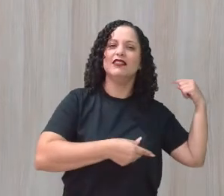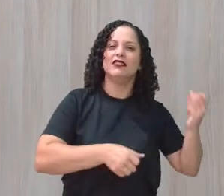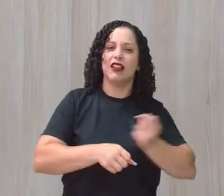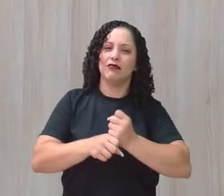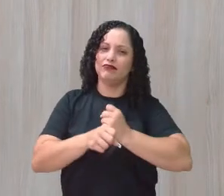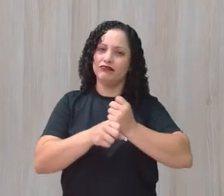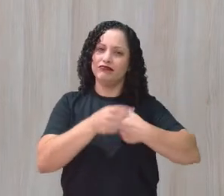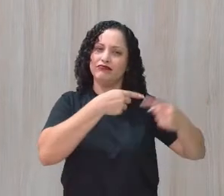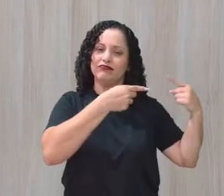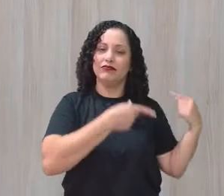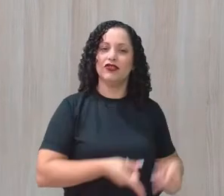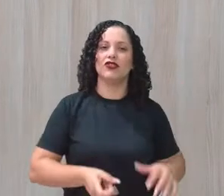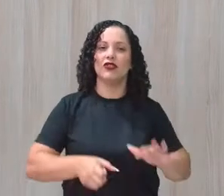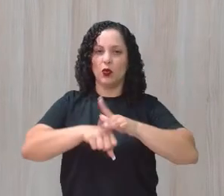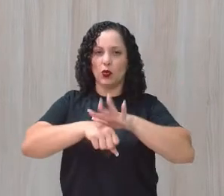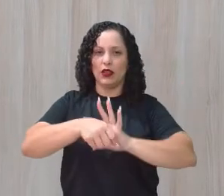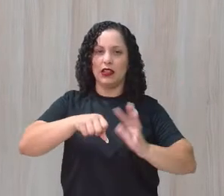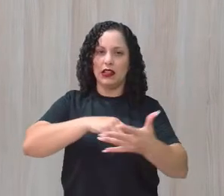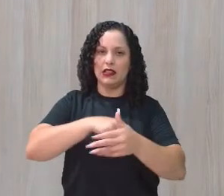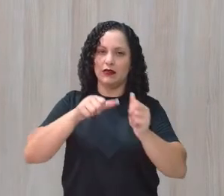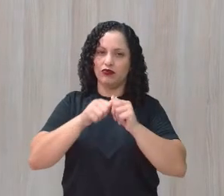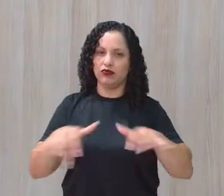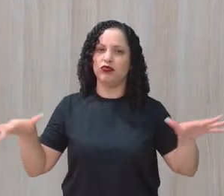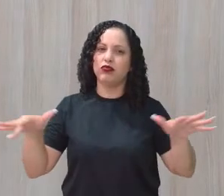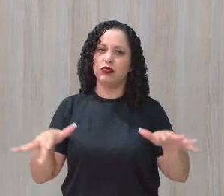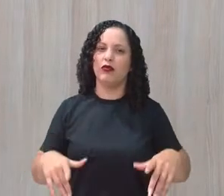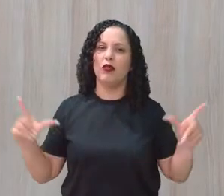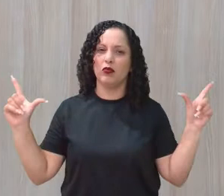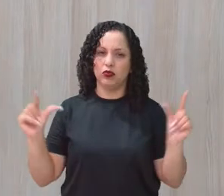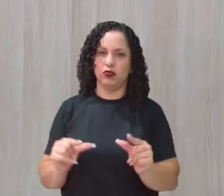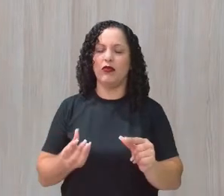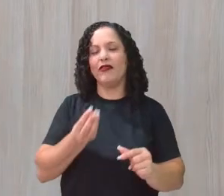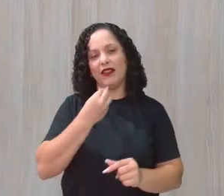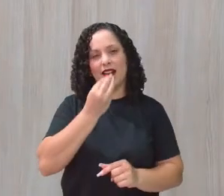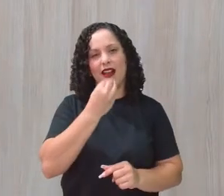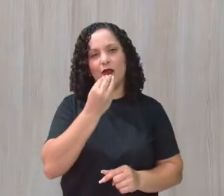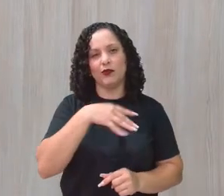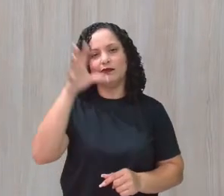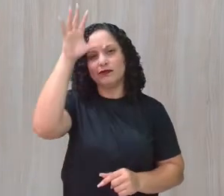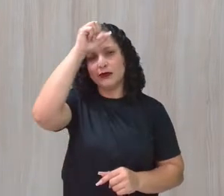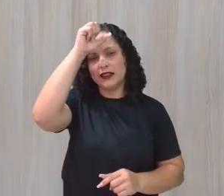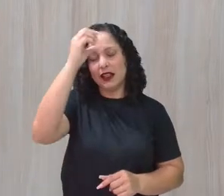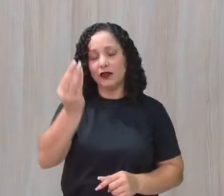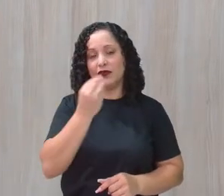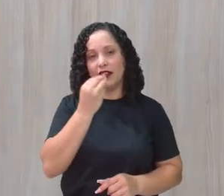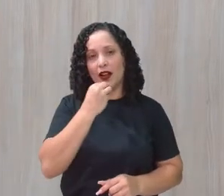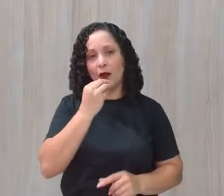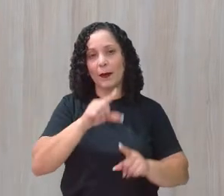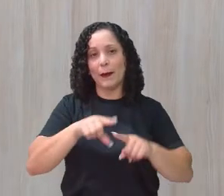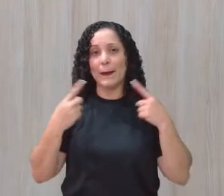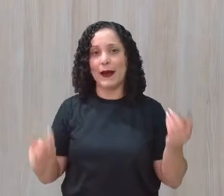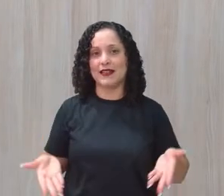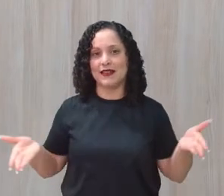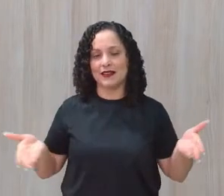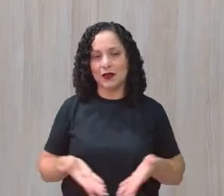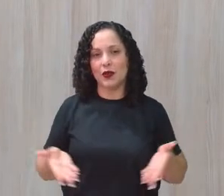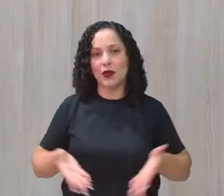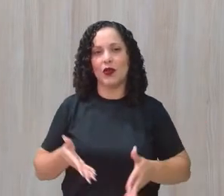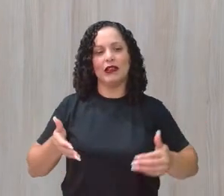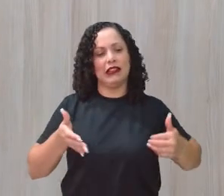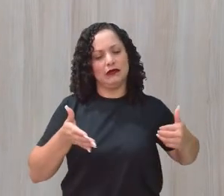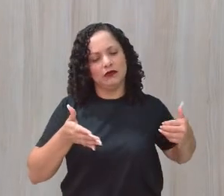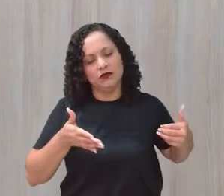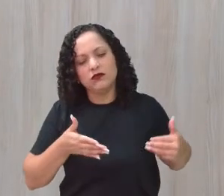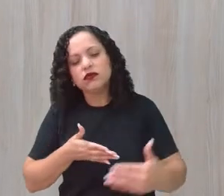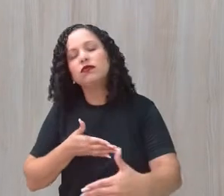anos pandêmicos, o nosso aprendizado não foi assim tão legal como deveria ser, mas está sendo. Há um